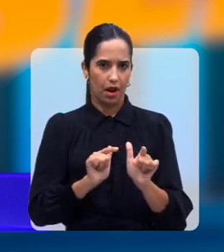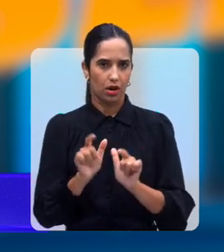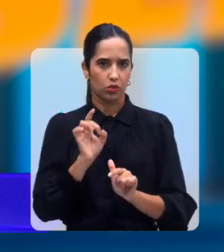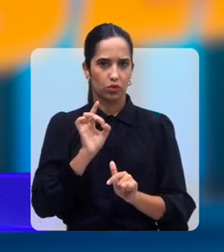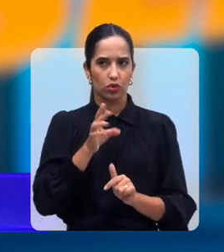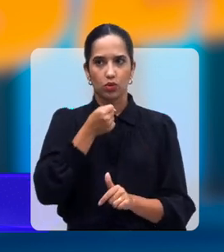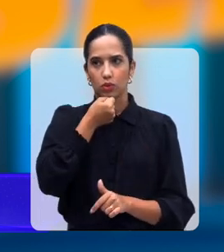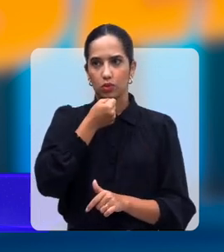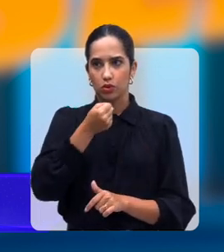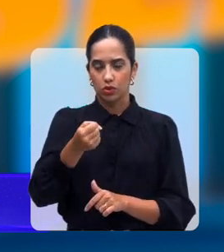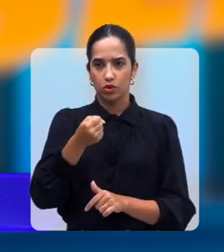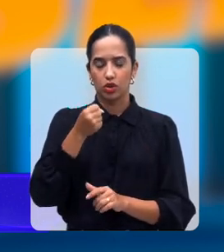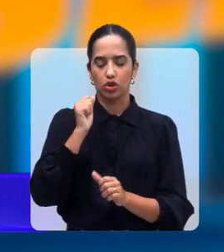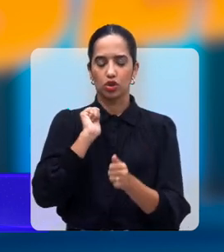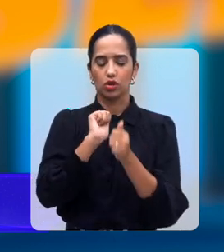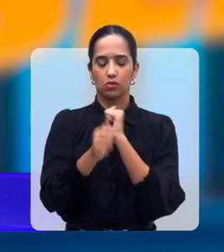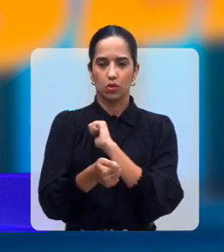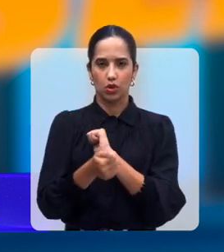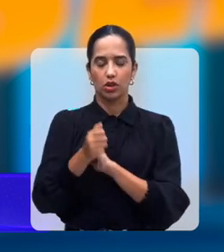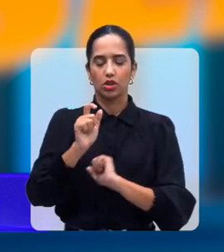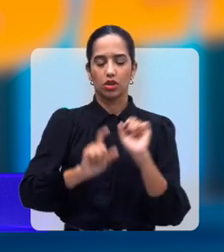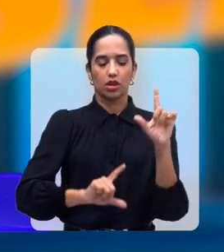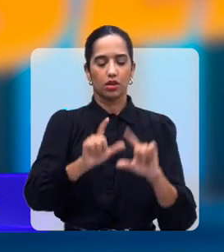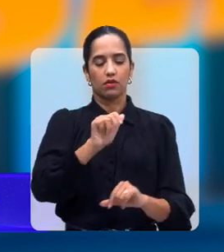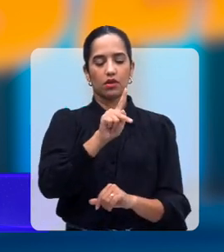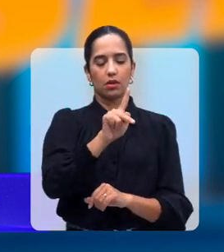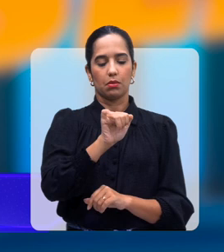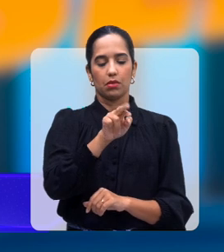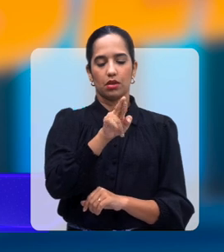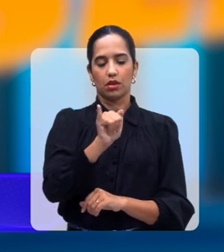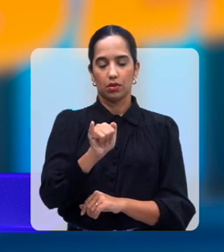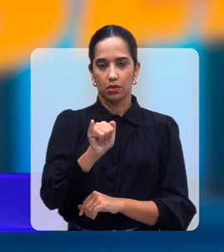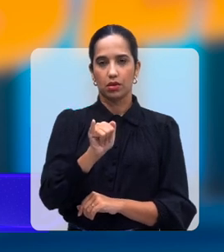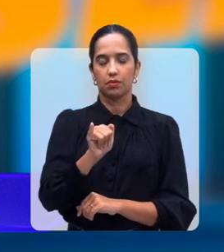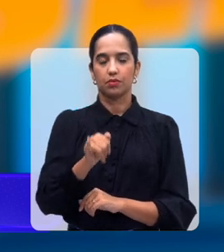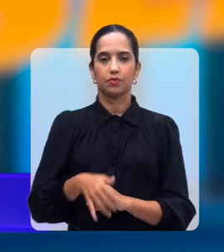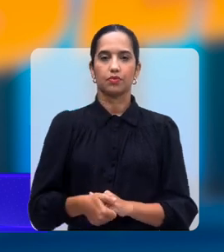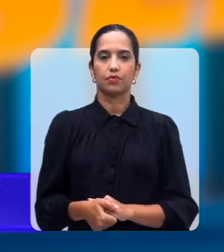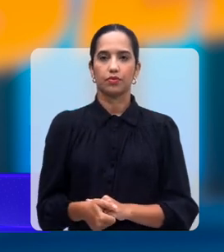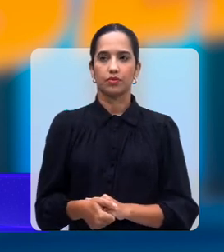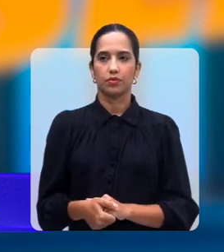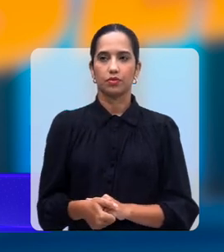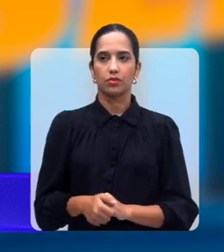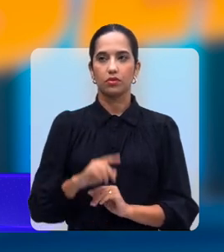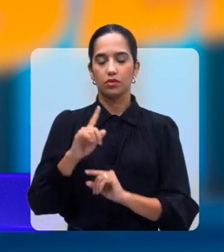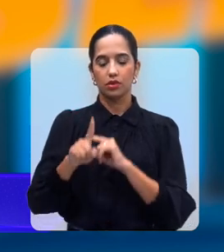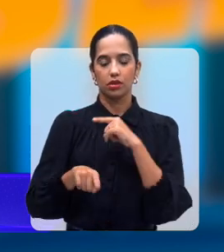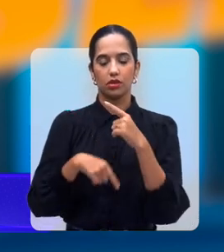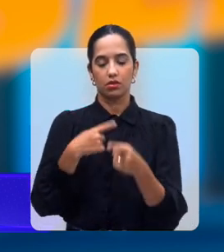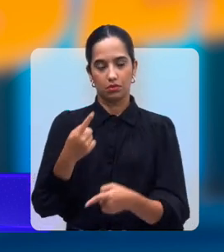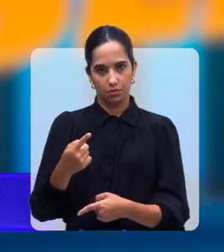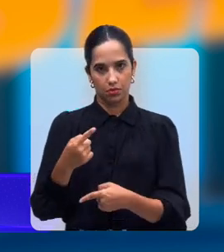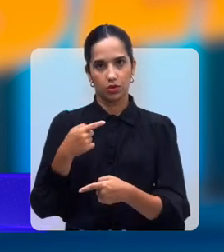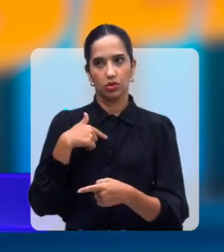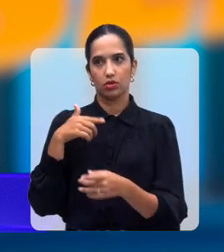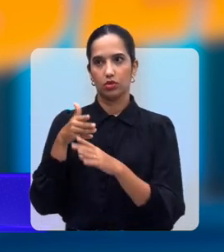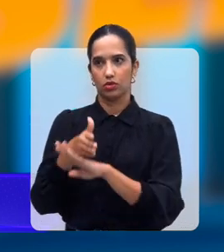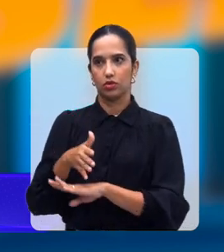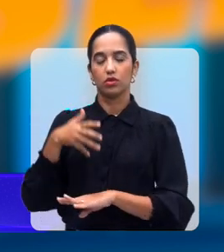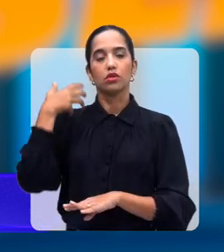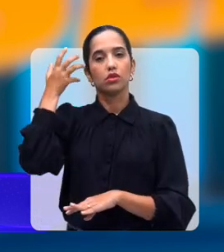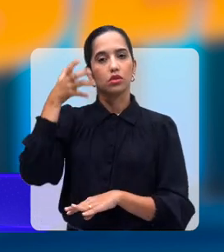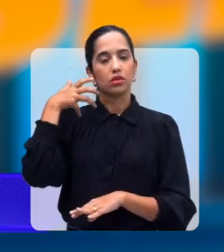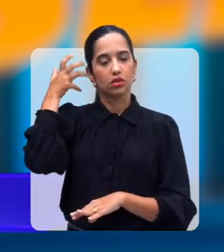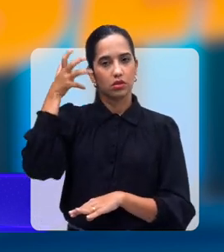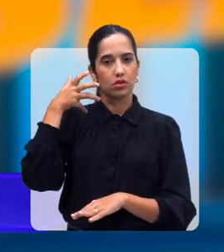eu era repórter esportiva, né, na TV Piauí. E aí, era TV, depois eu fui para o rádio, eu sou